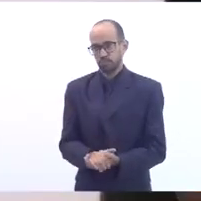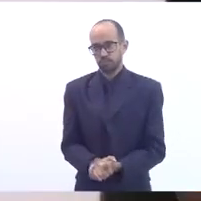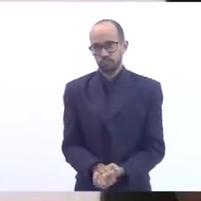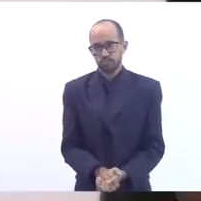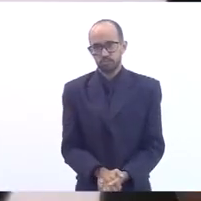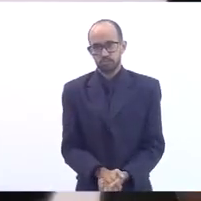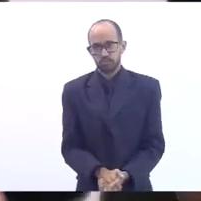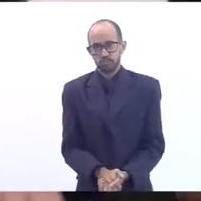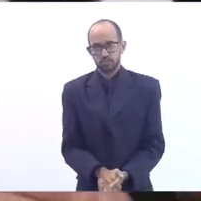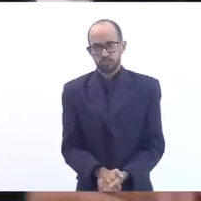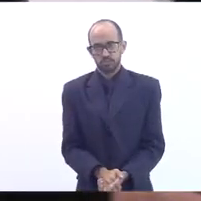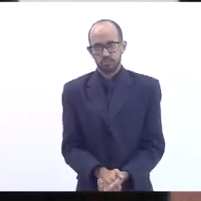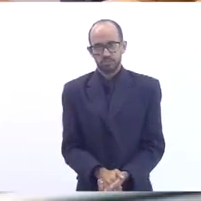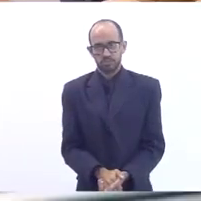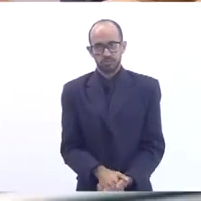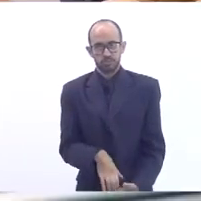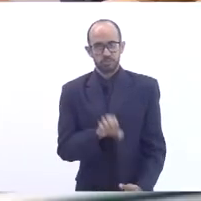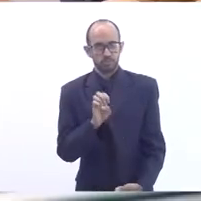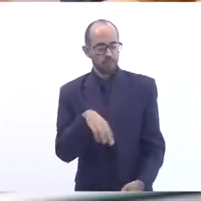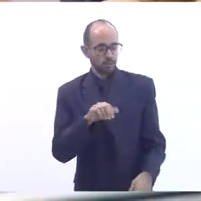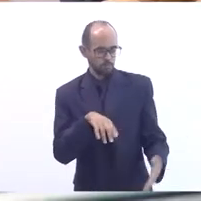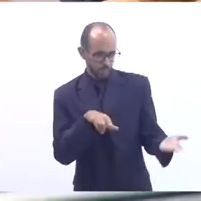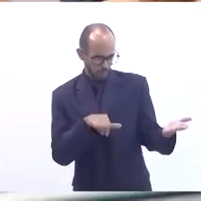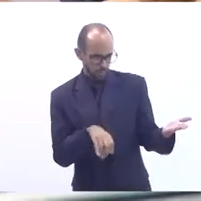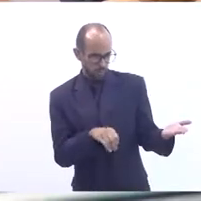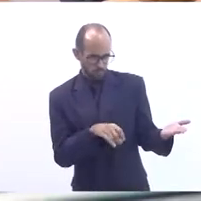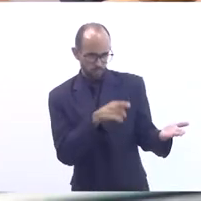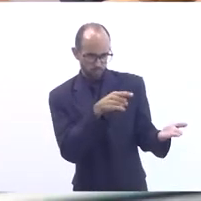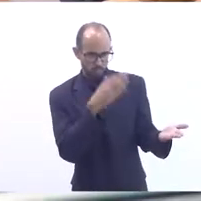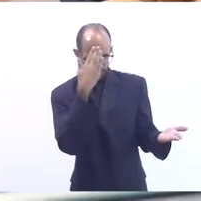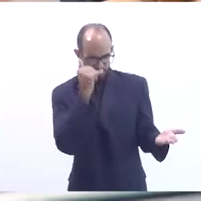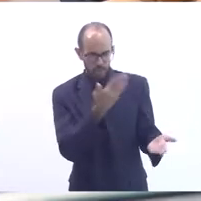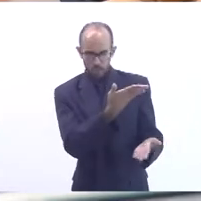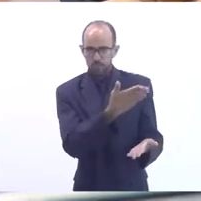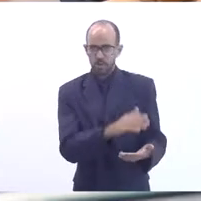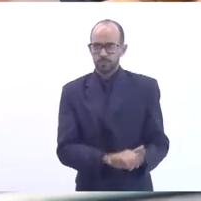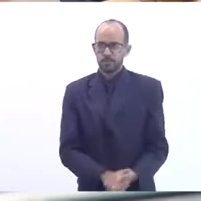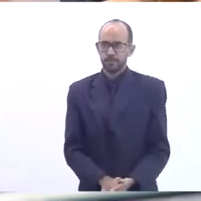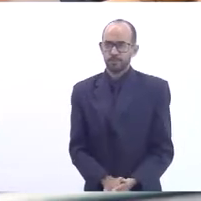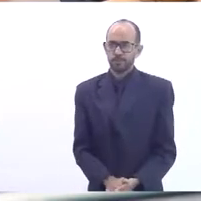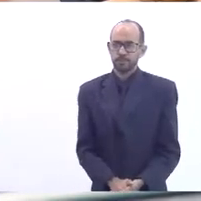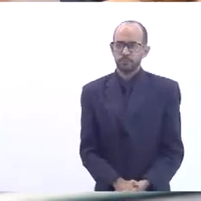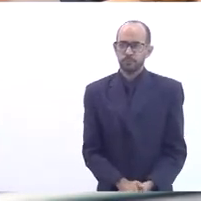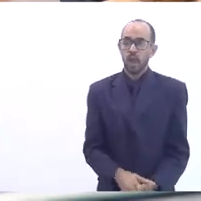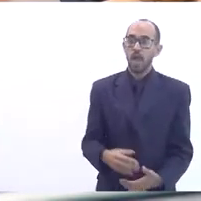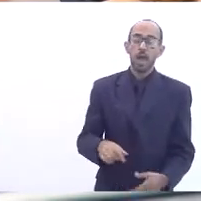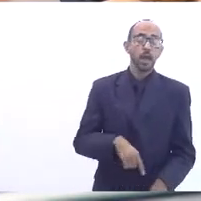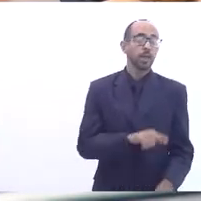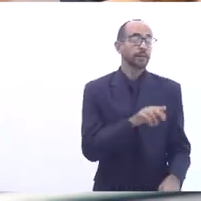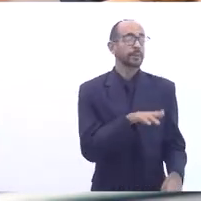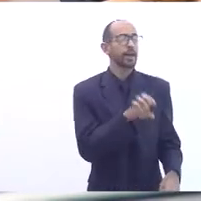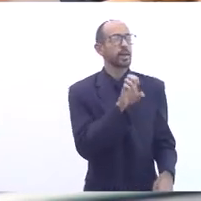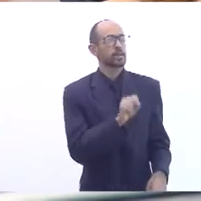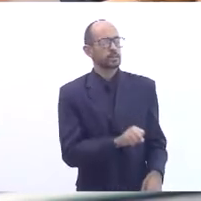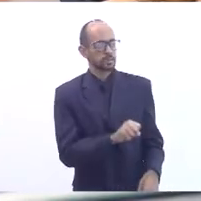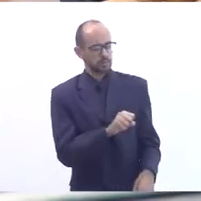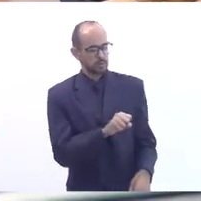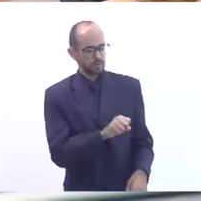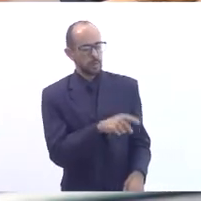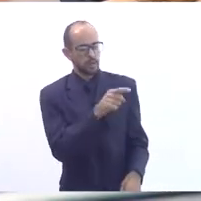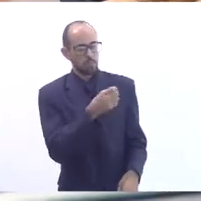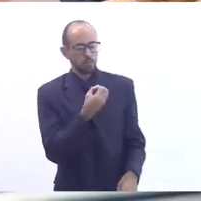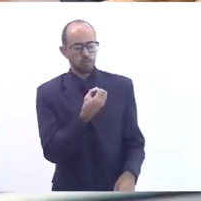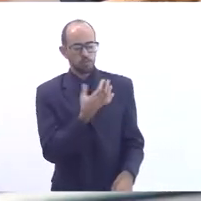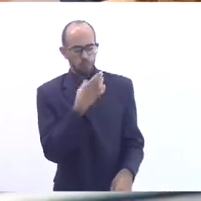tá bom essa foi muito boa mas a gente vai aprofundar a gente vai aprofundar